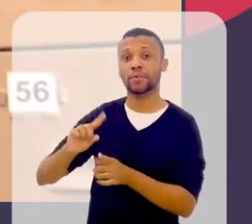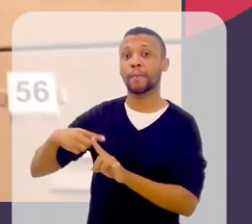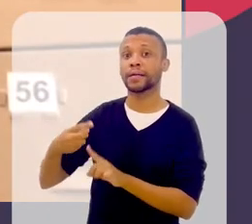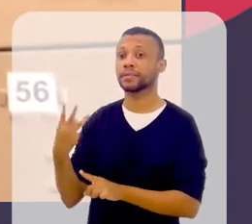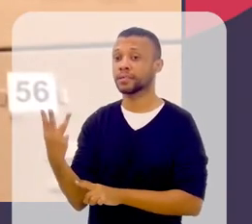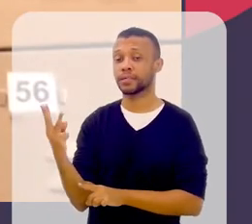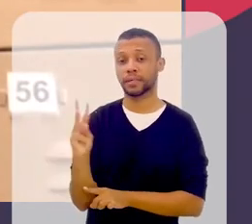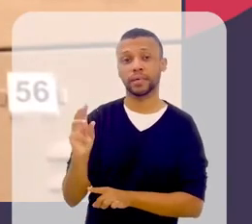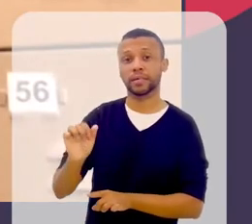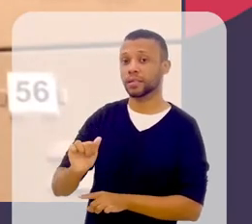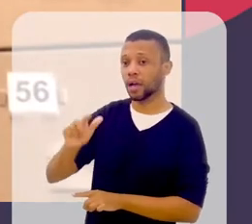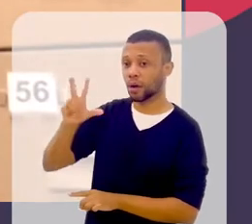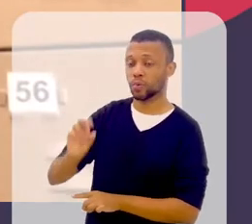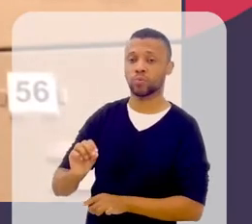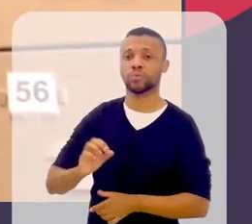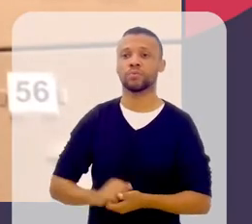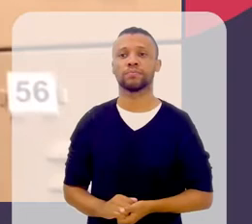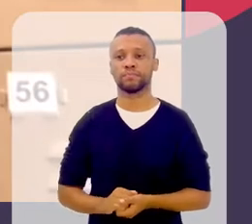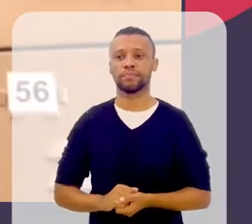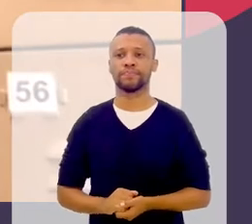três pessoas.